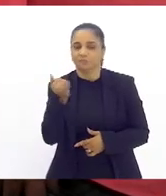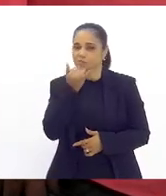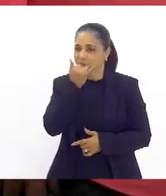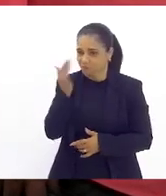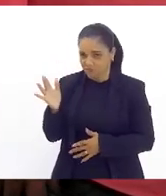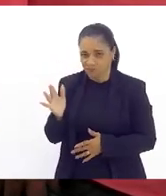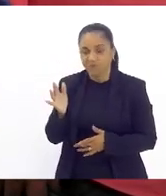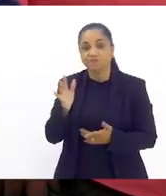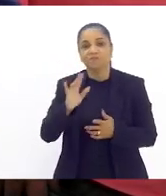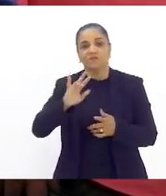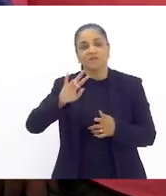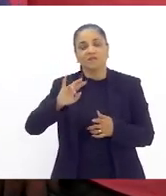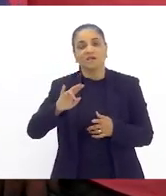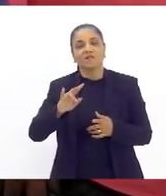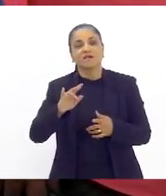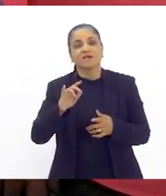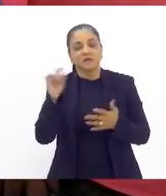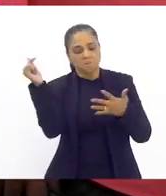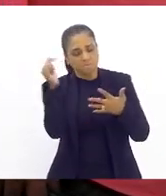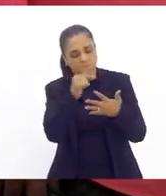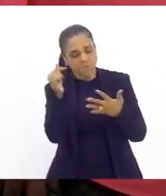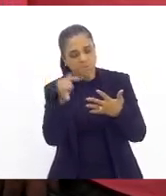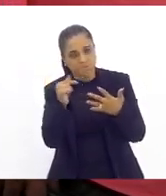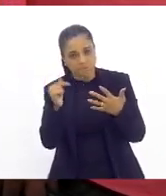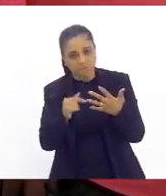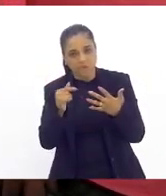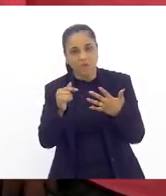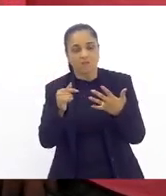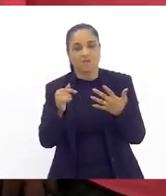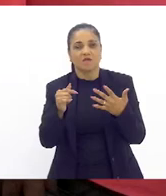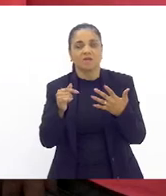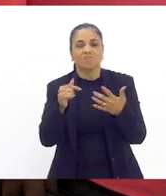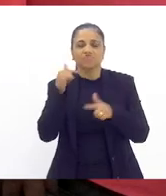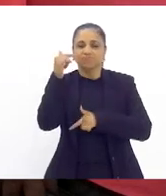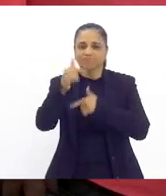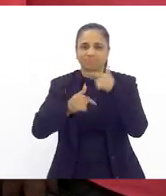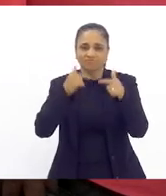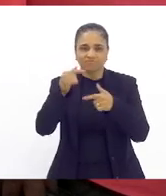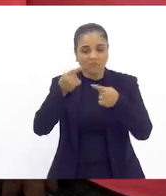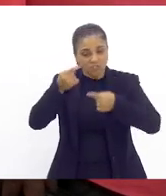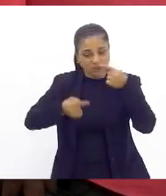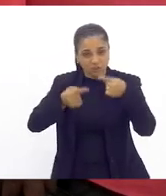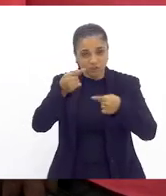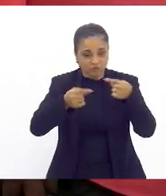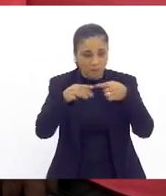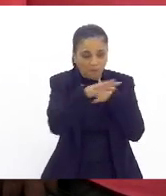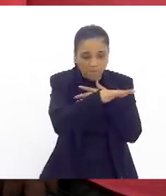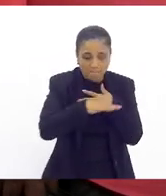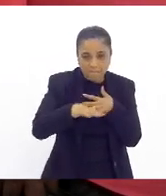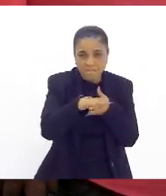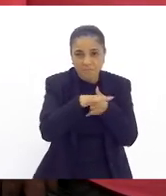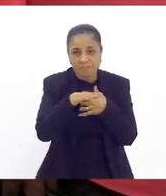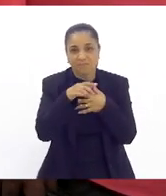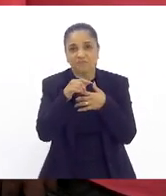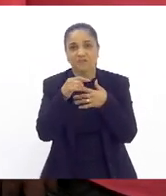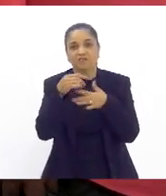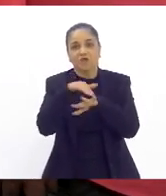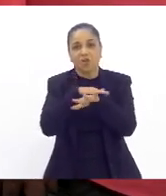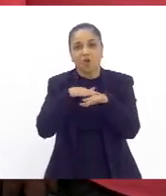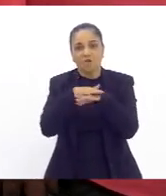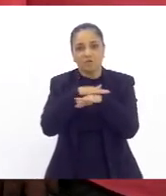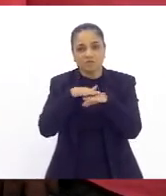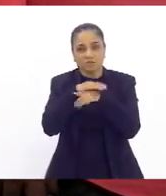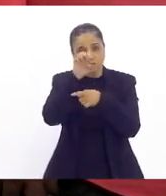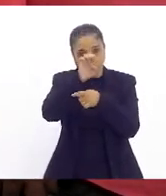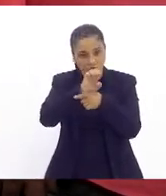quero pontuar algumas questões que eu acho importante a gente avançar na discussão a nível Regional a gente tá conversando sobre o estado